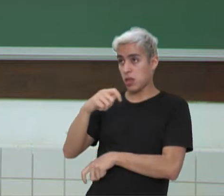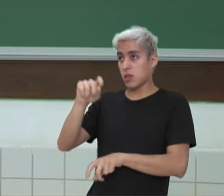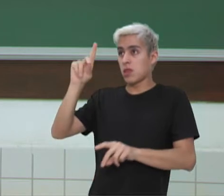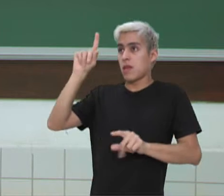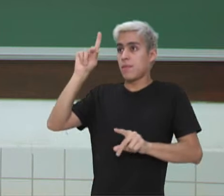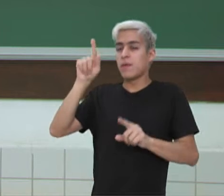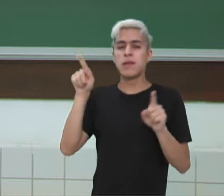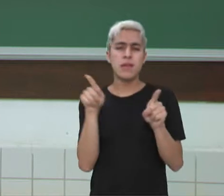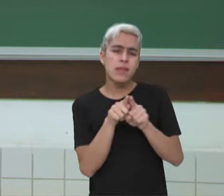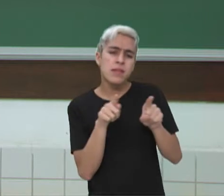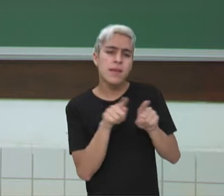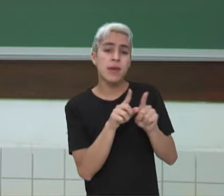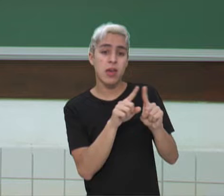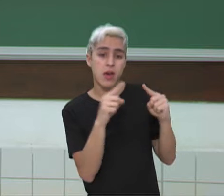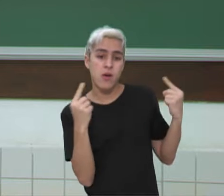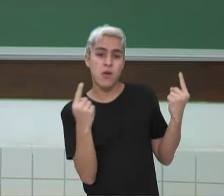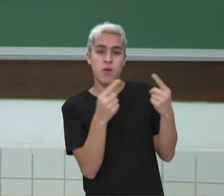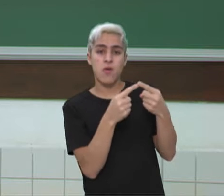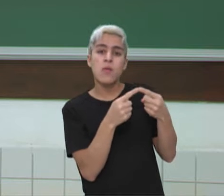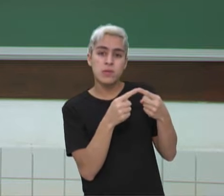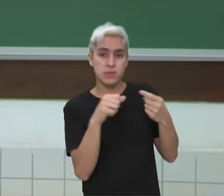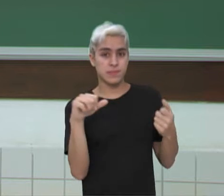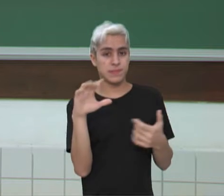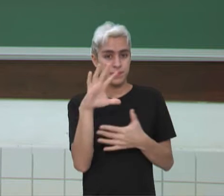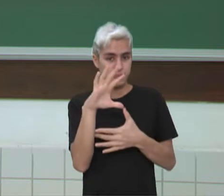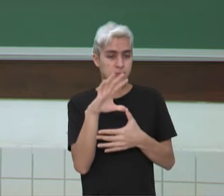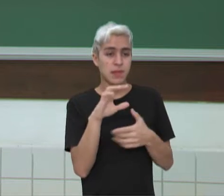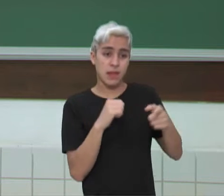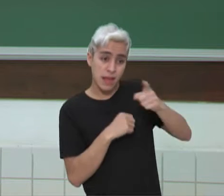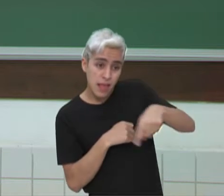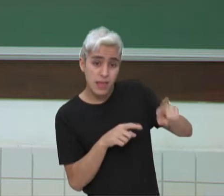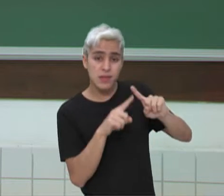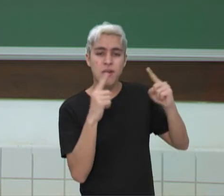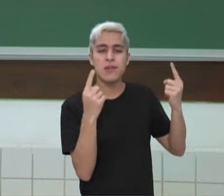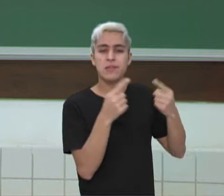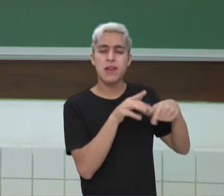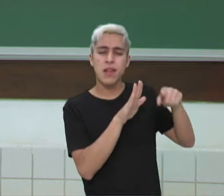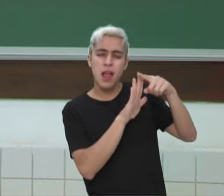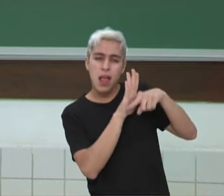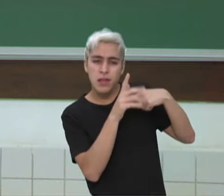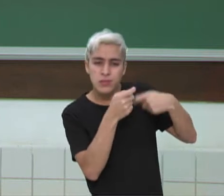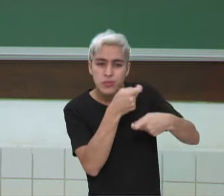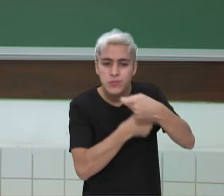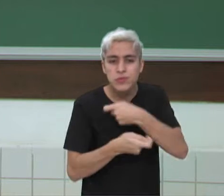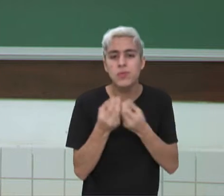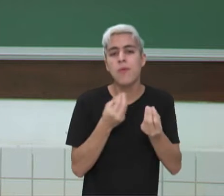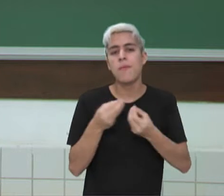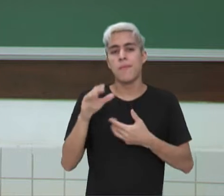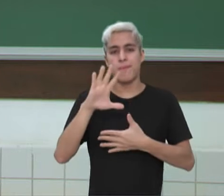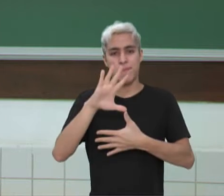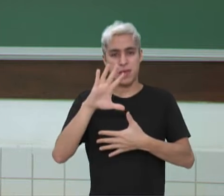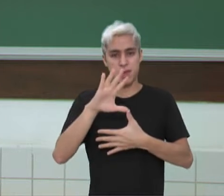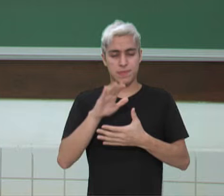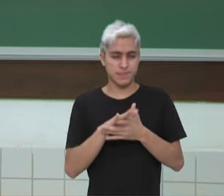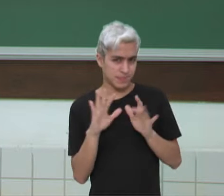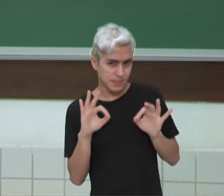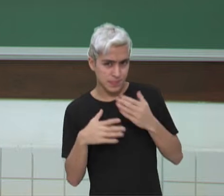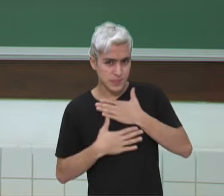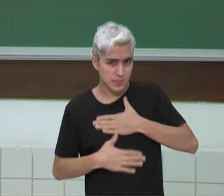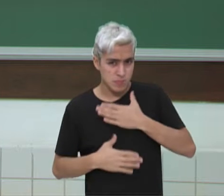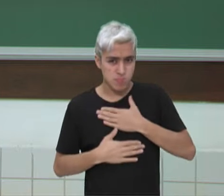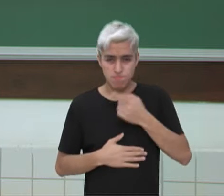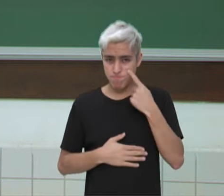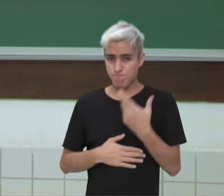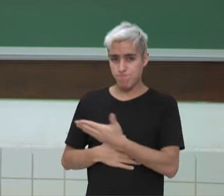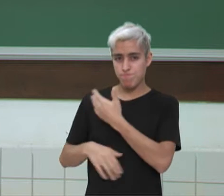ao Conselho das Índias. Esse conselho que cuida dessa administração da América. Tranquilo? Observou o